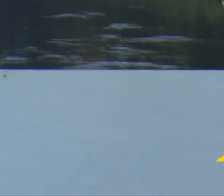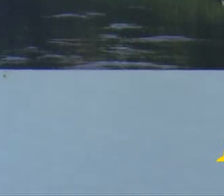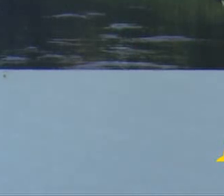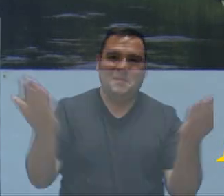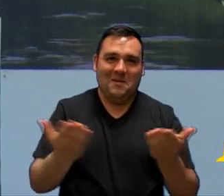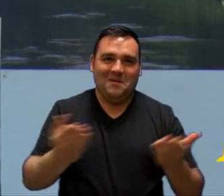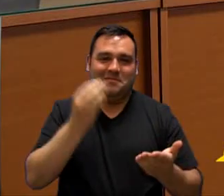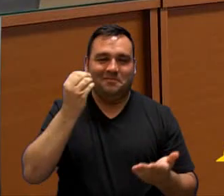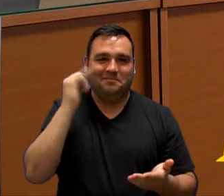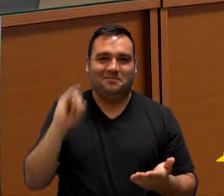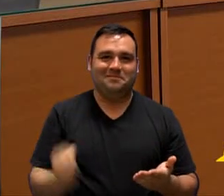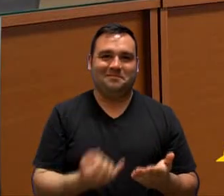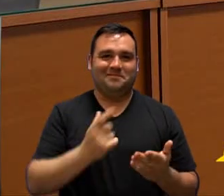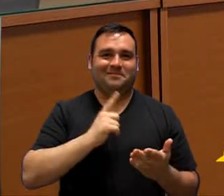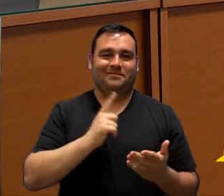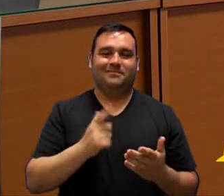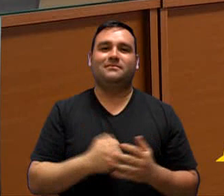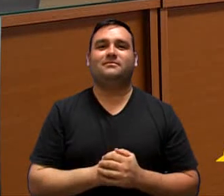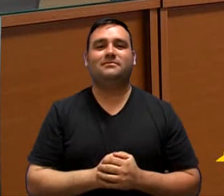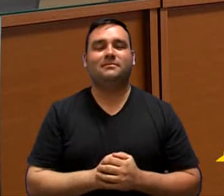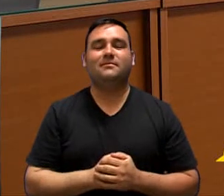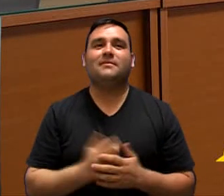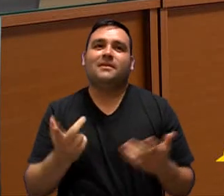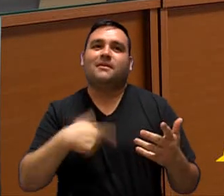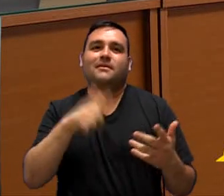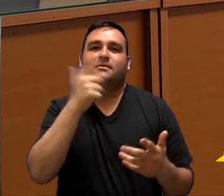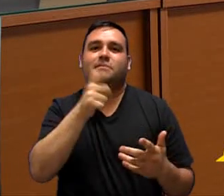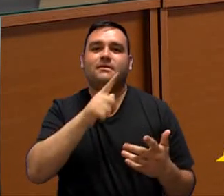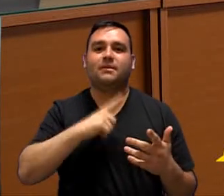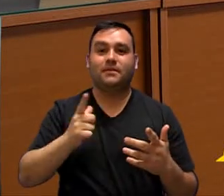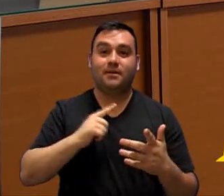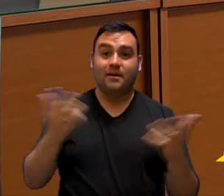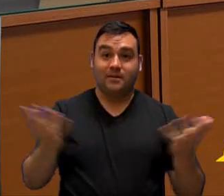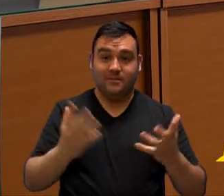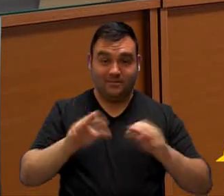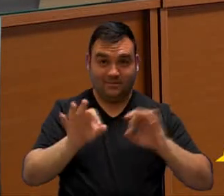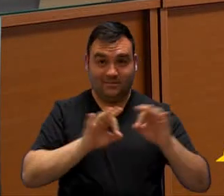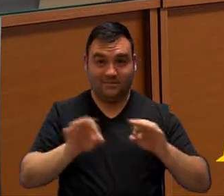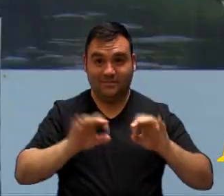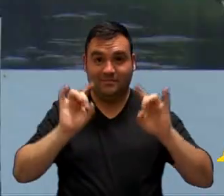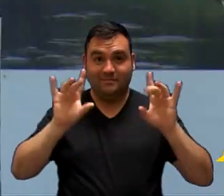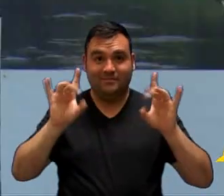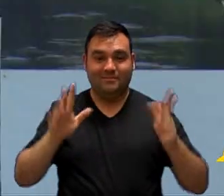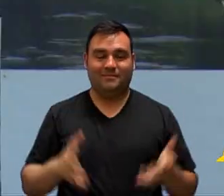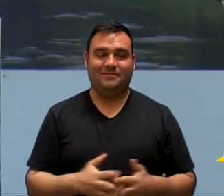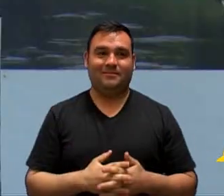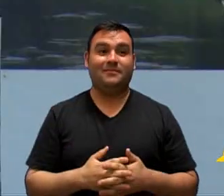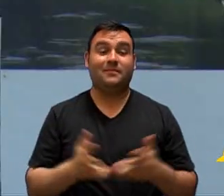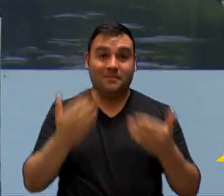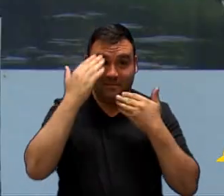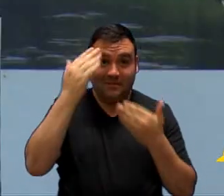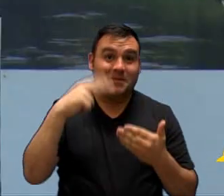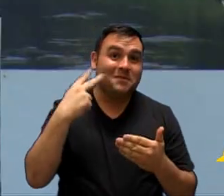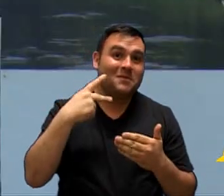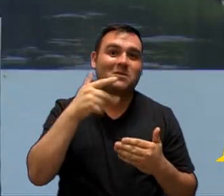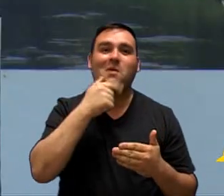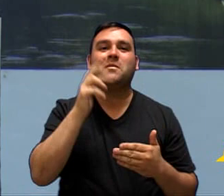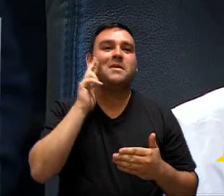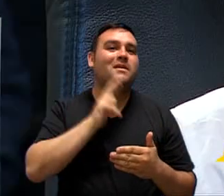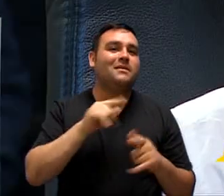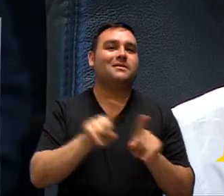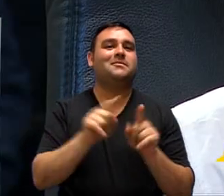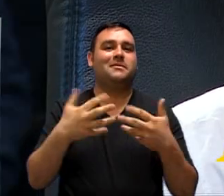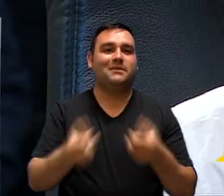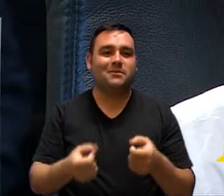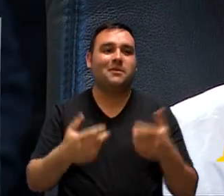pela oportunidade de nos ter dado a chance de fazer esse Parlamento Jovem, essa primeira edição. Obrigado, vereador Renan Santos, por ter